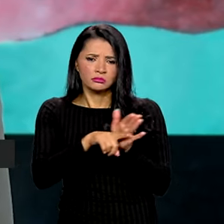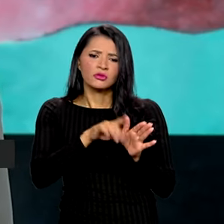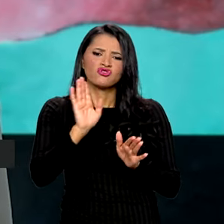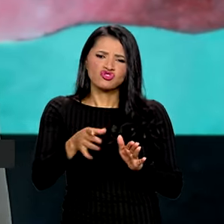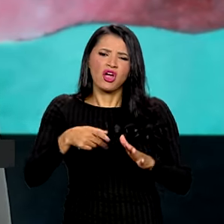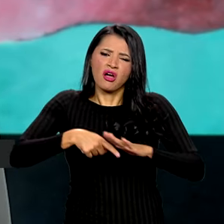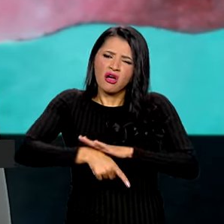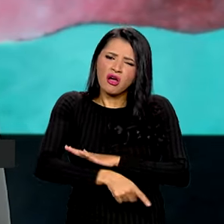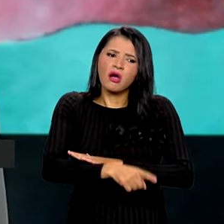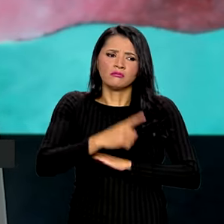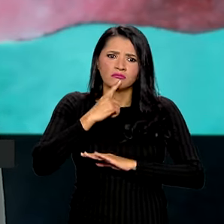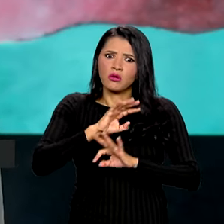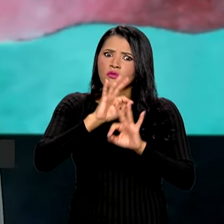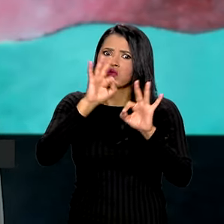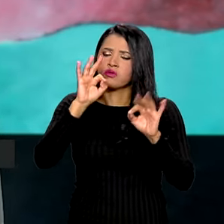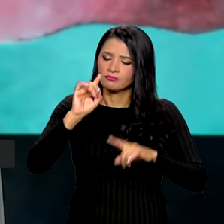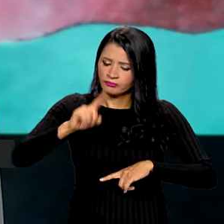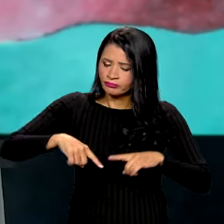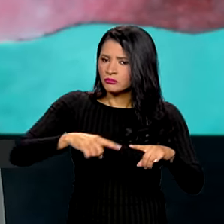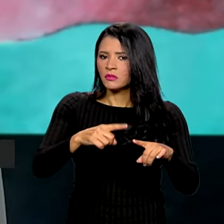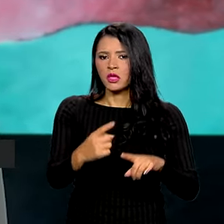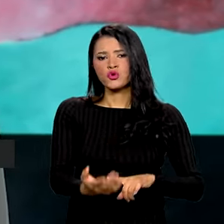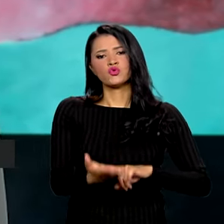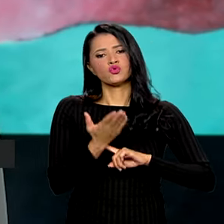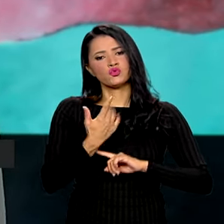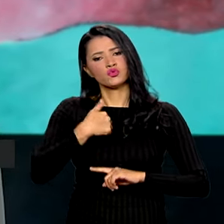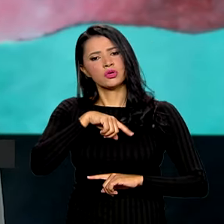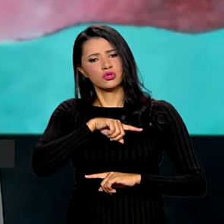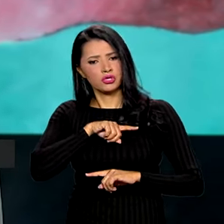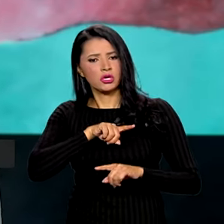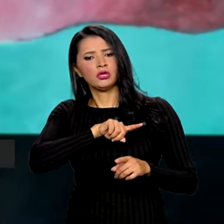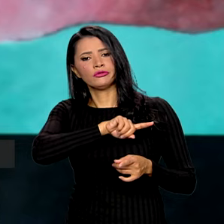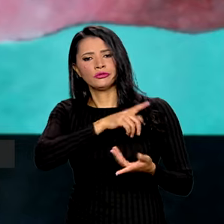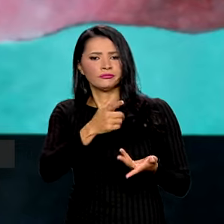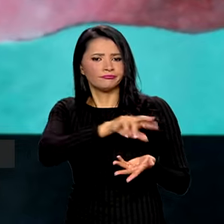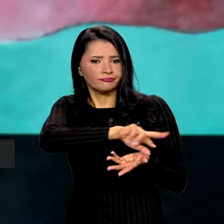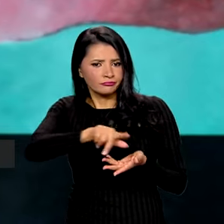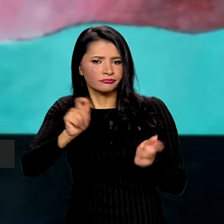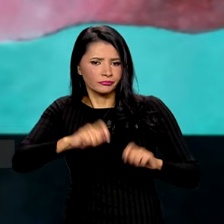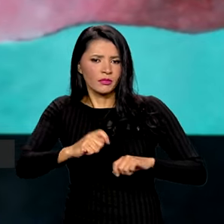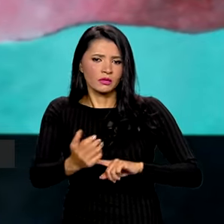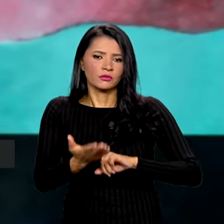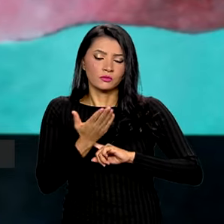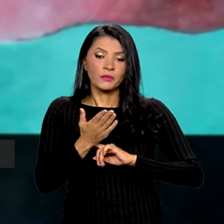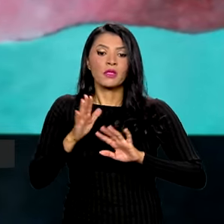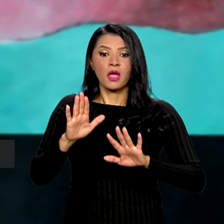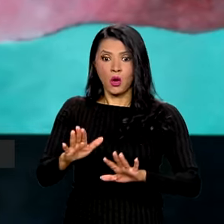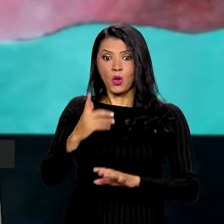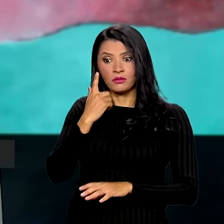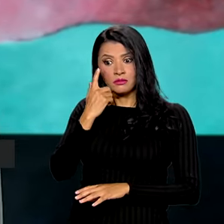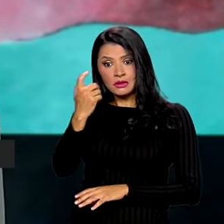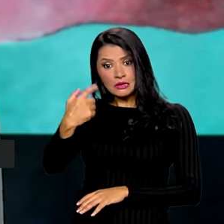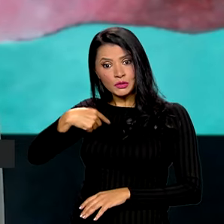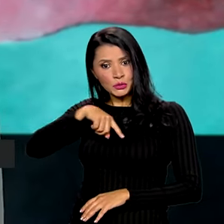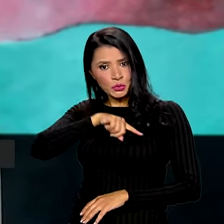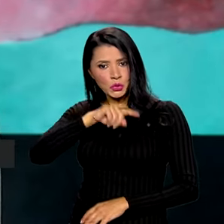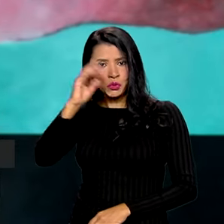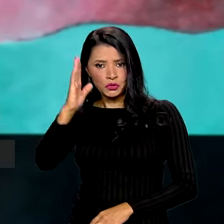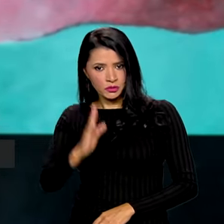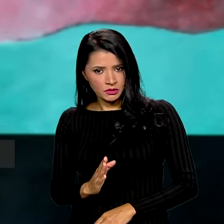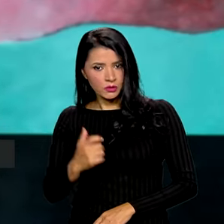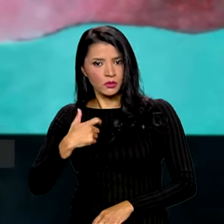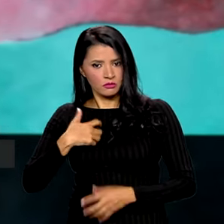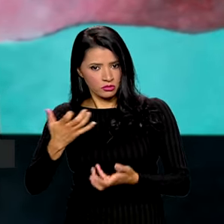né, promissores, e que nos ajuda em vários desafios. Do interesse nosso, nós queremos que